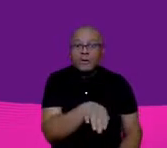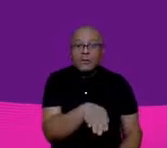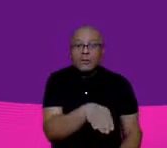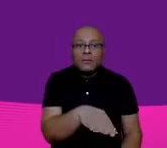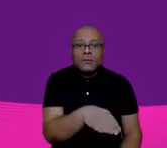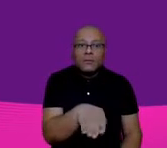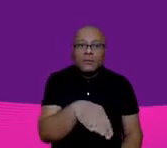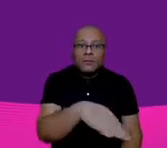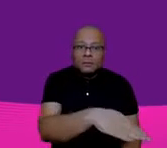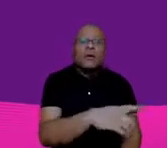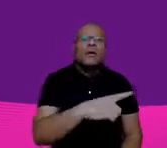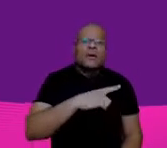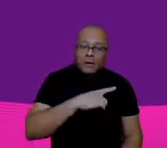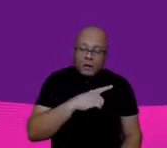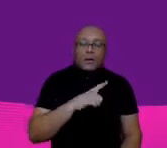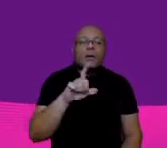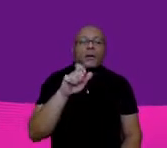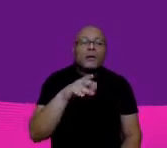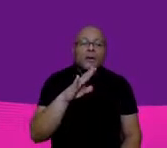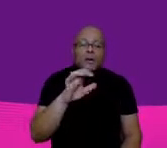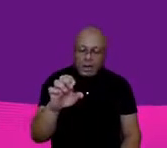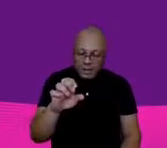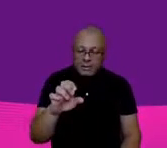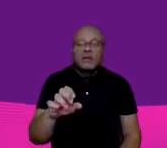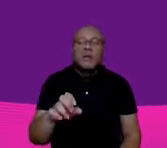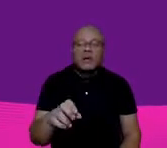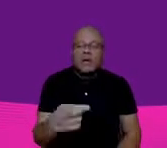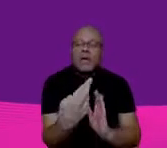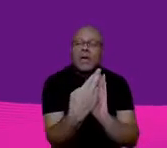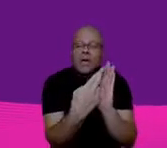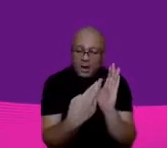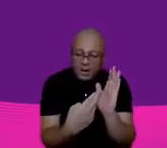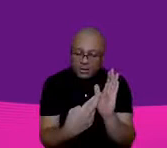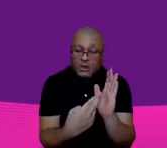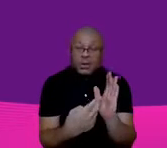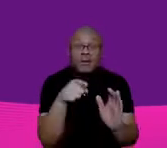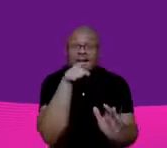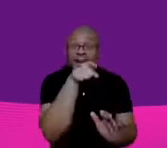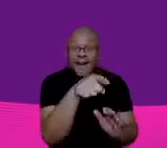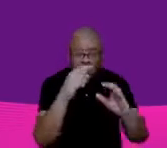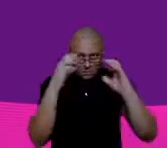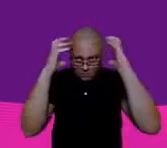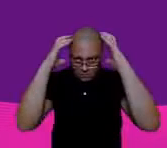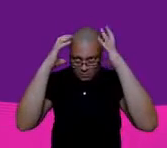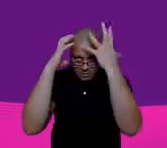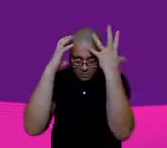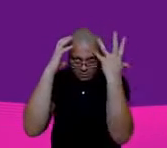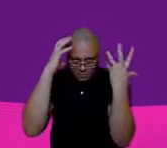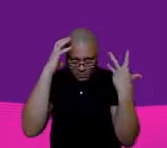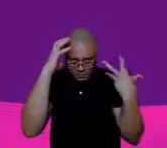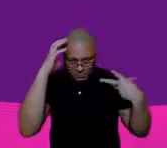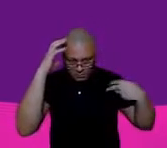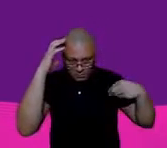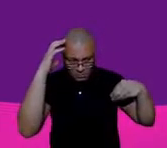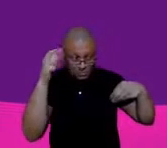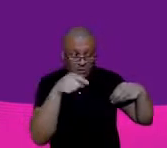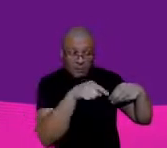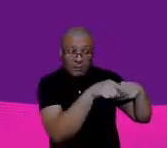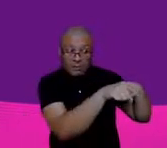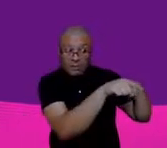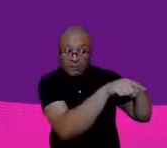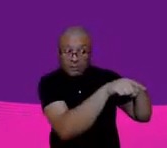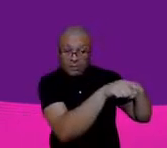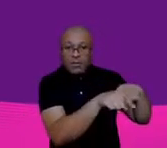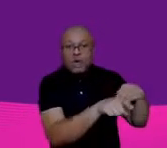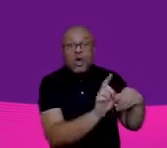Lancet Neurology. Ou seja, a máquina lê o que eu quero fazer e o efetor, que aqui no caso é